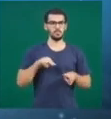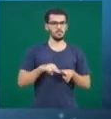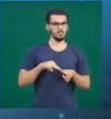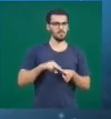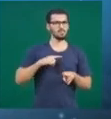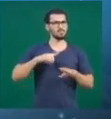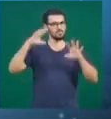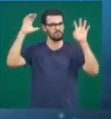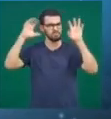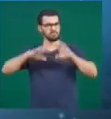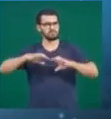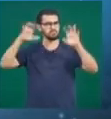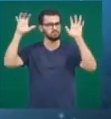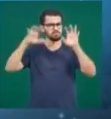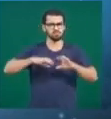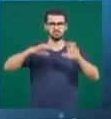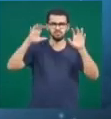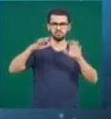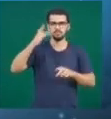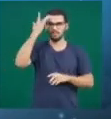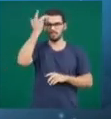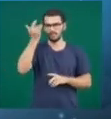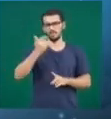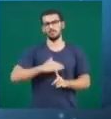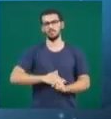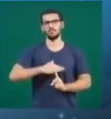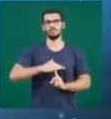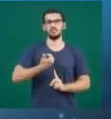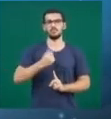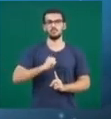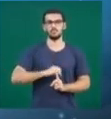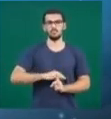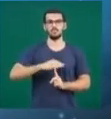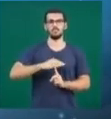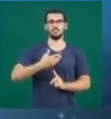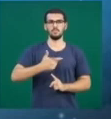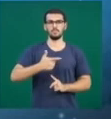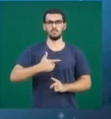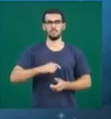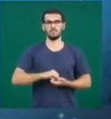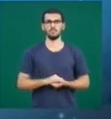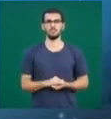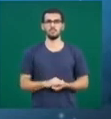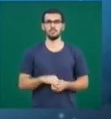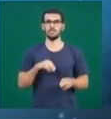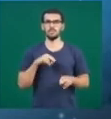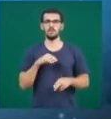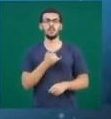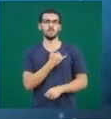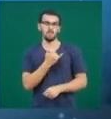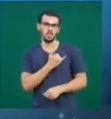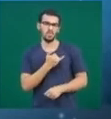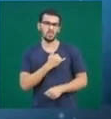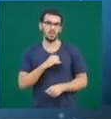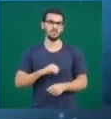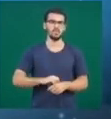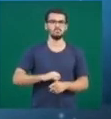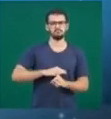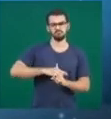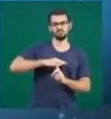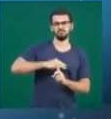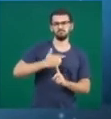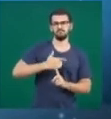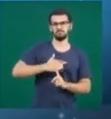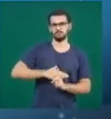tem previsão de chuva para amanhã, mínima de 18 e máxima de 22 graus. Em Ituiutaba, a temperatura varia entre